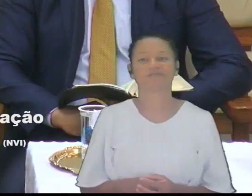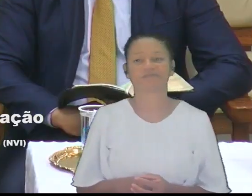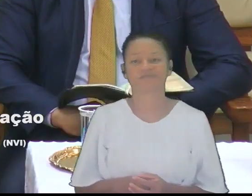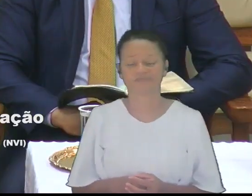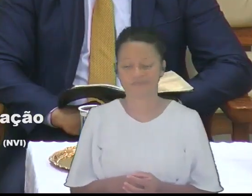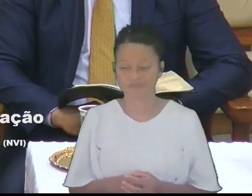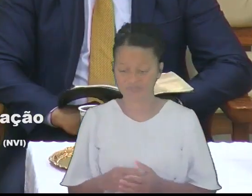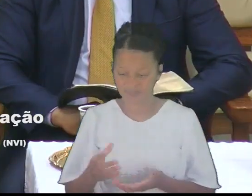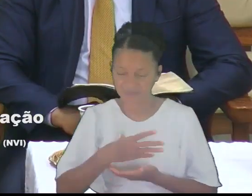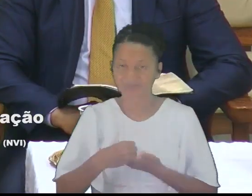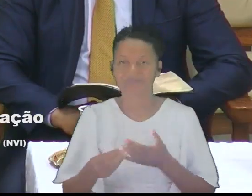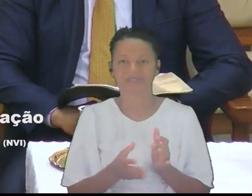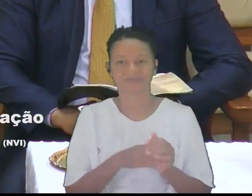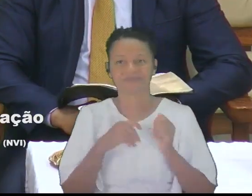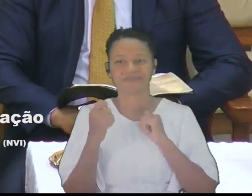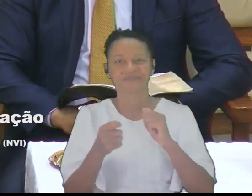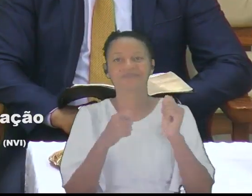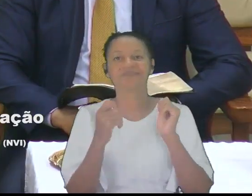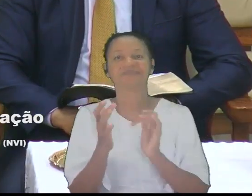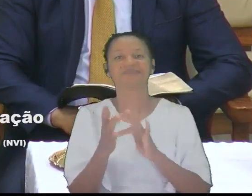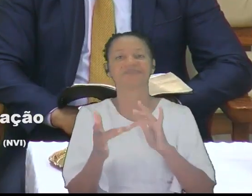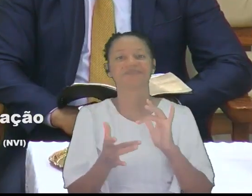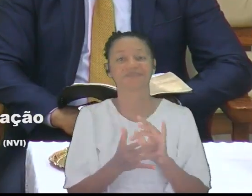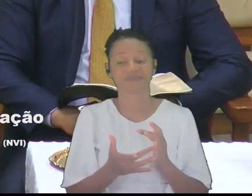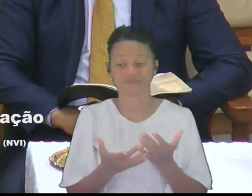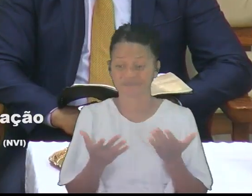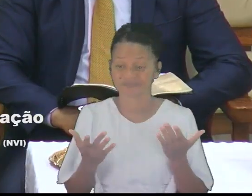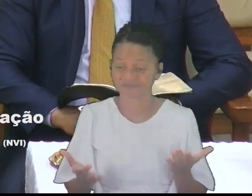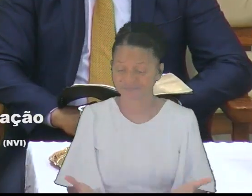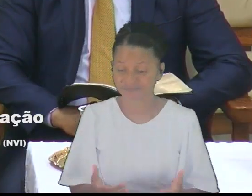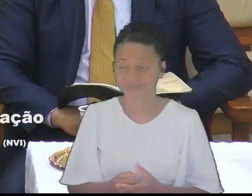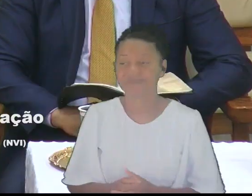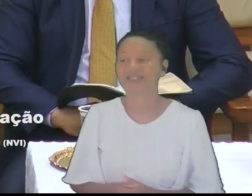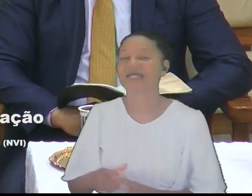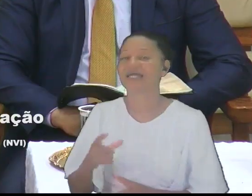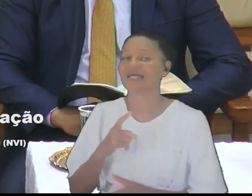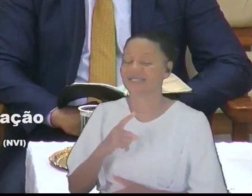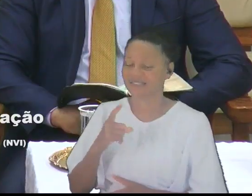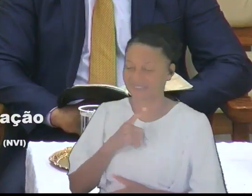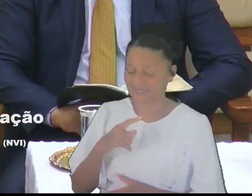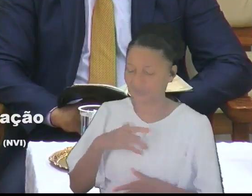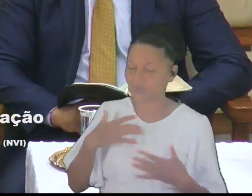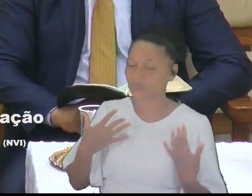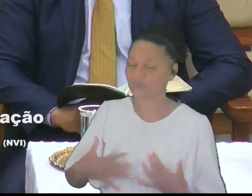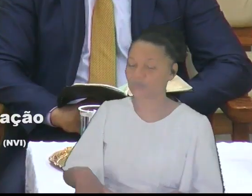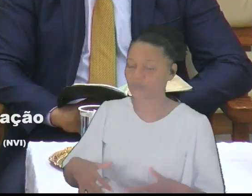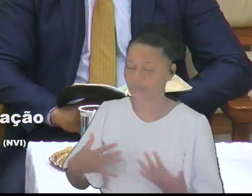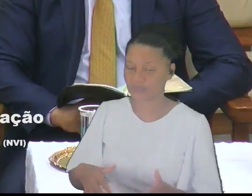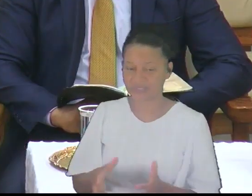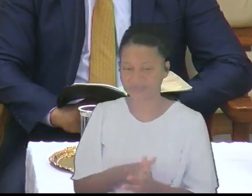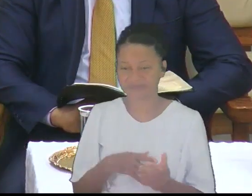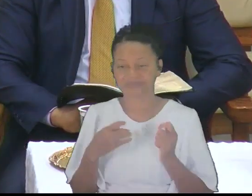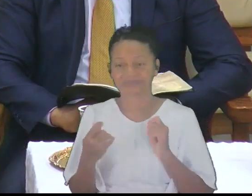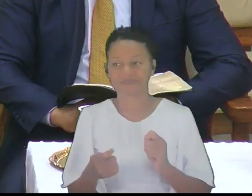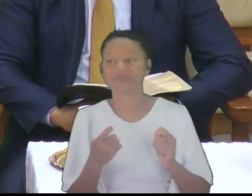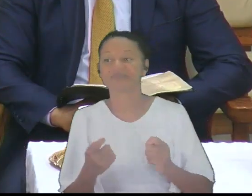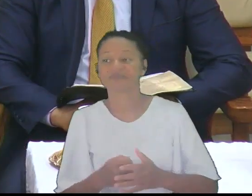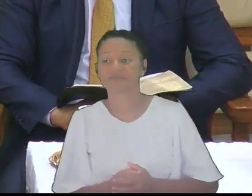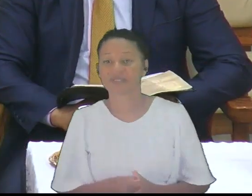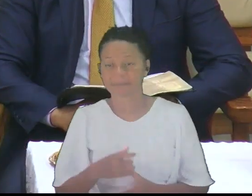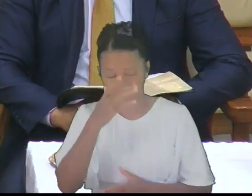Quem diz aleluia para Jesus, irmão? Aí é onde a coisa aperta. Aleluia. Porque muita gente